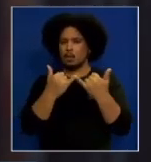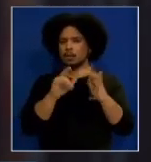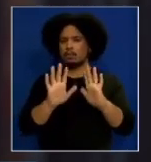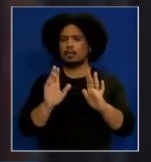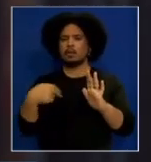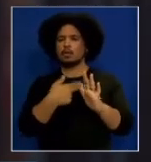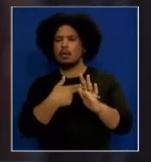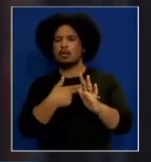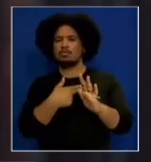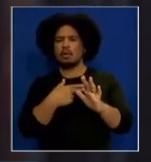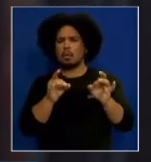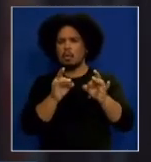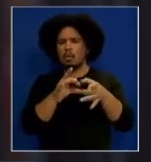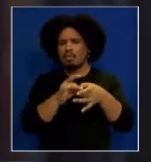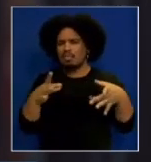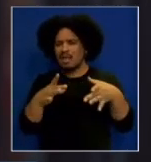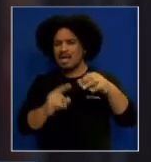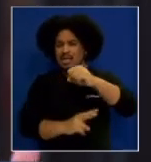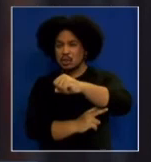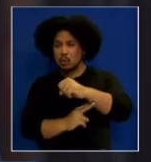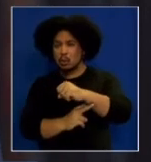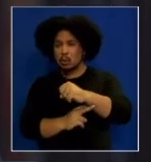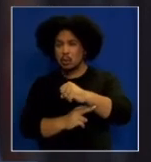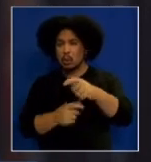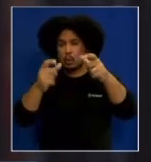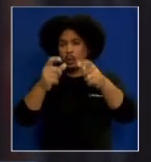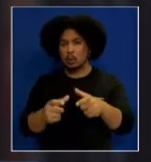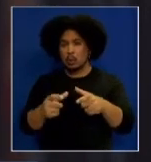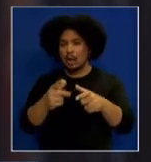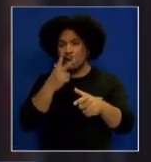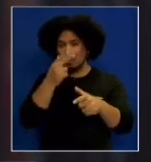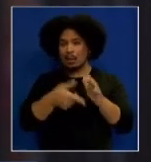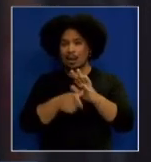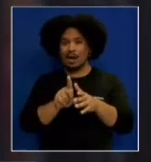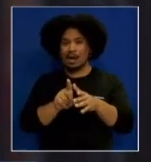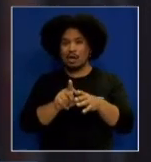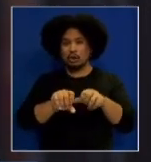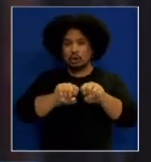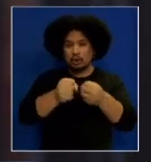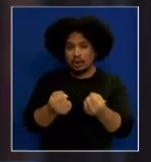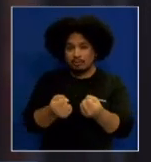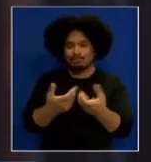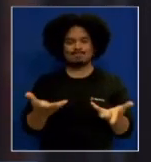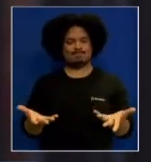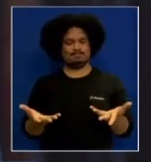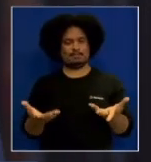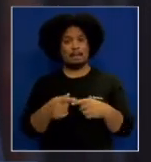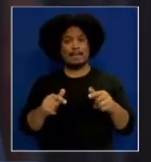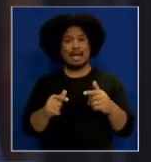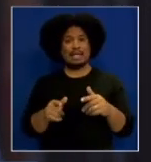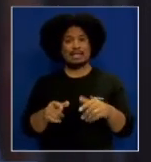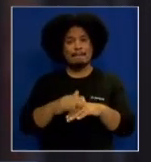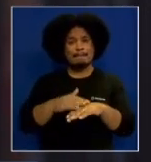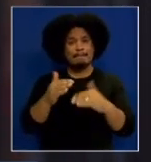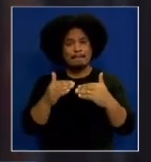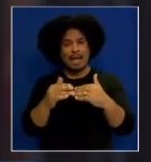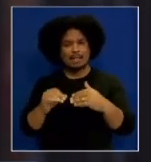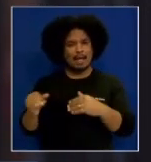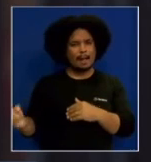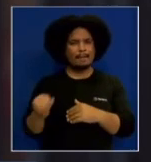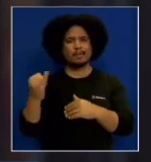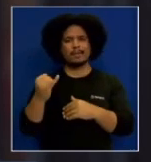vamos deixar as pontes nos mesmos lugares de onde caíram mas até bem mais do que isso porque crises desse